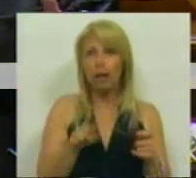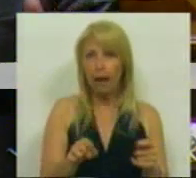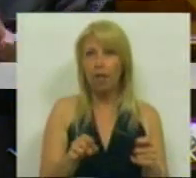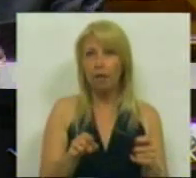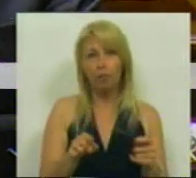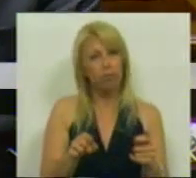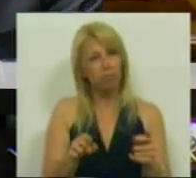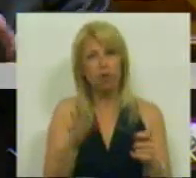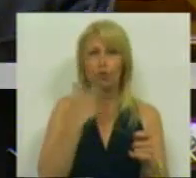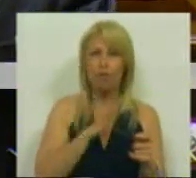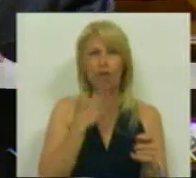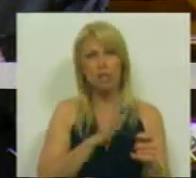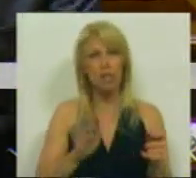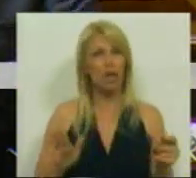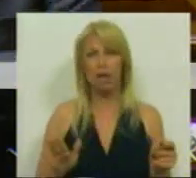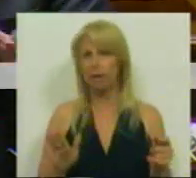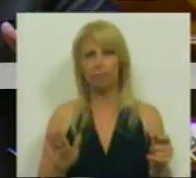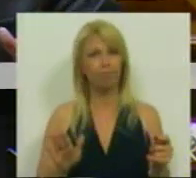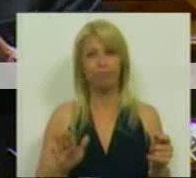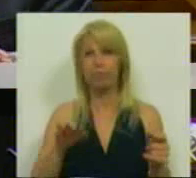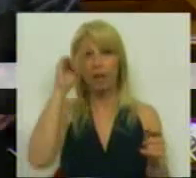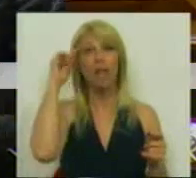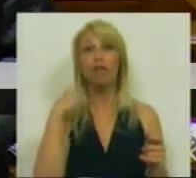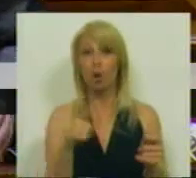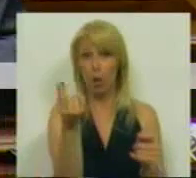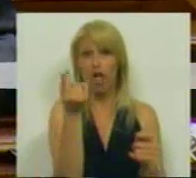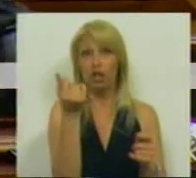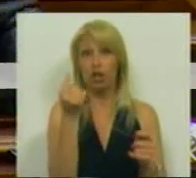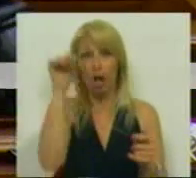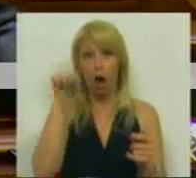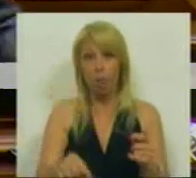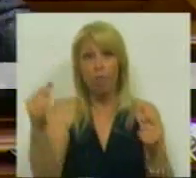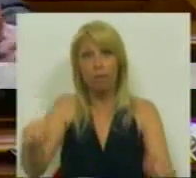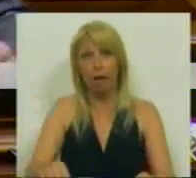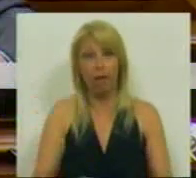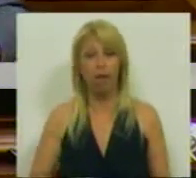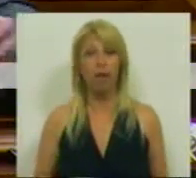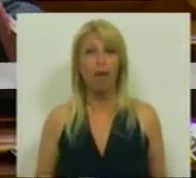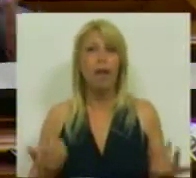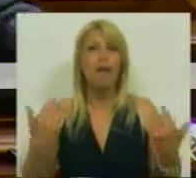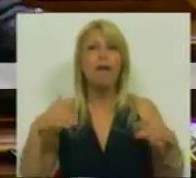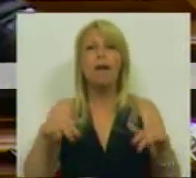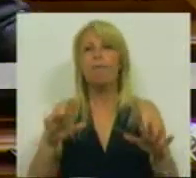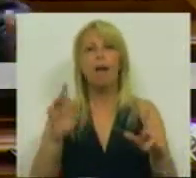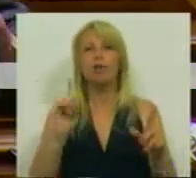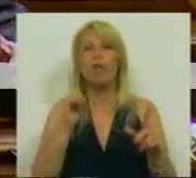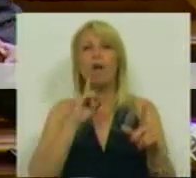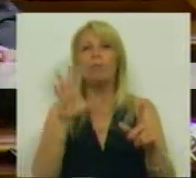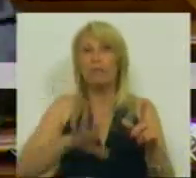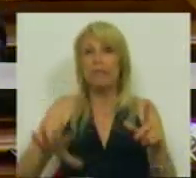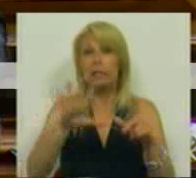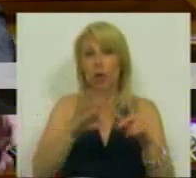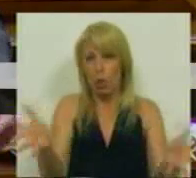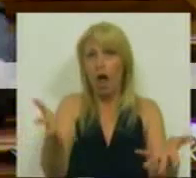no mínimo, suficiente para as dificuldades de tesouraria imediatas. Mas não vamos aligeirar as